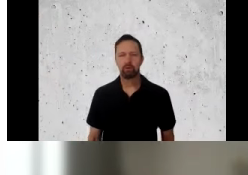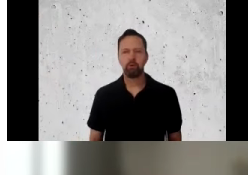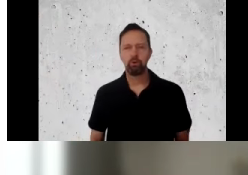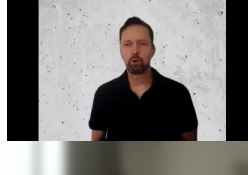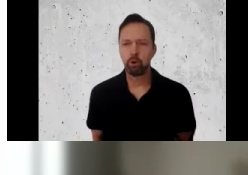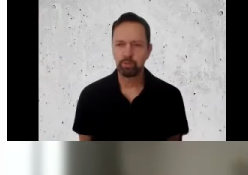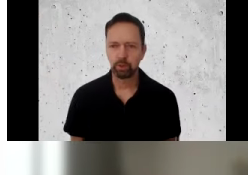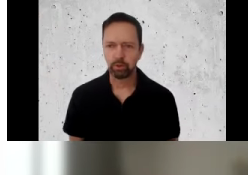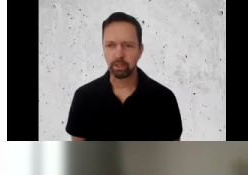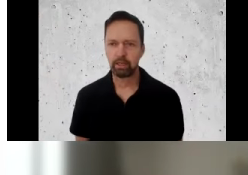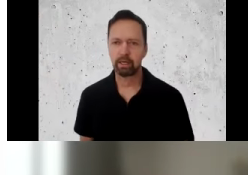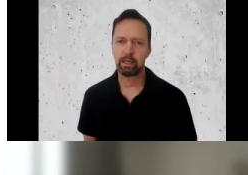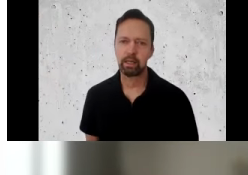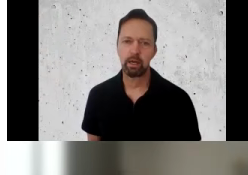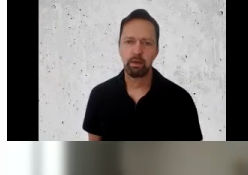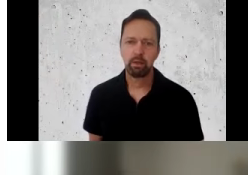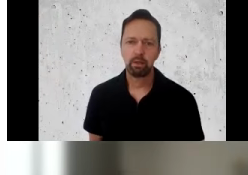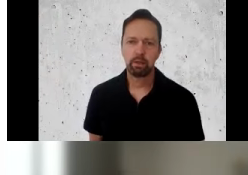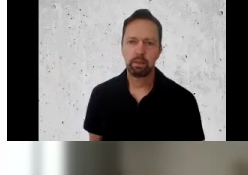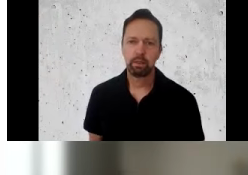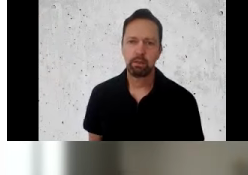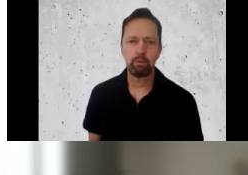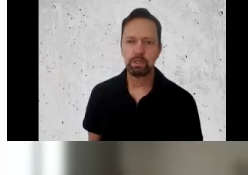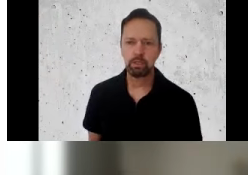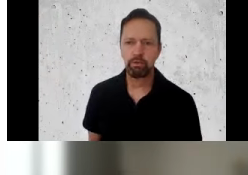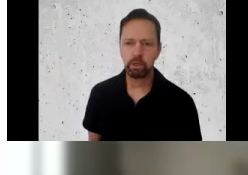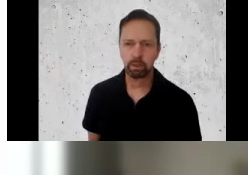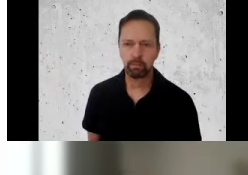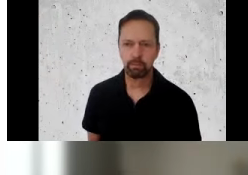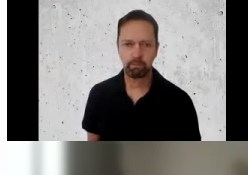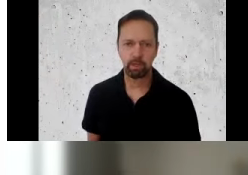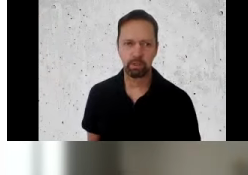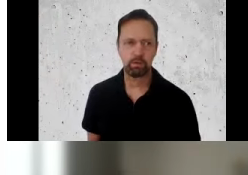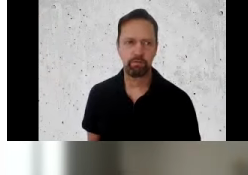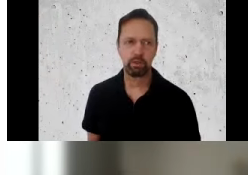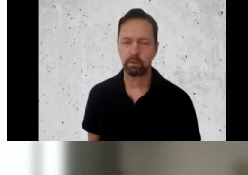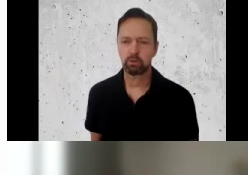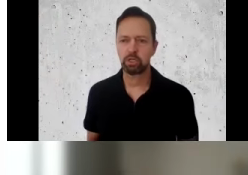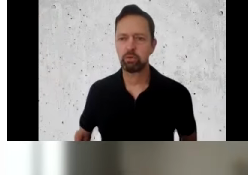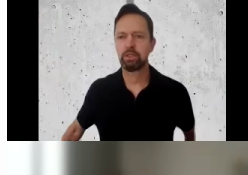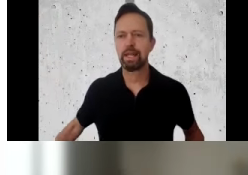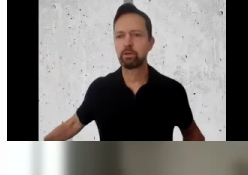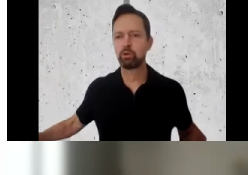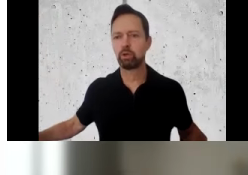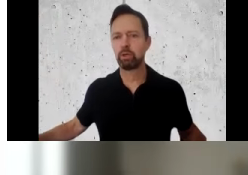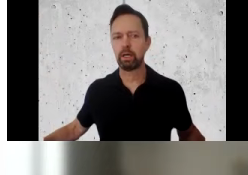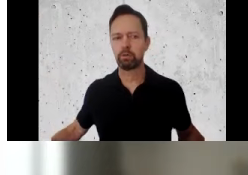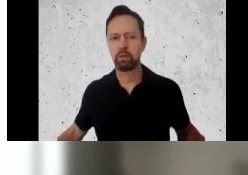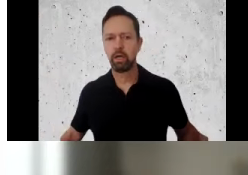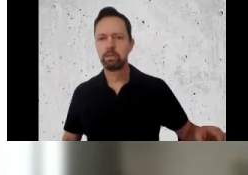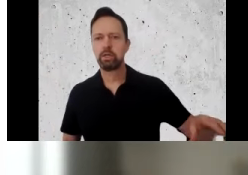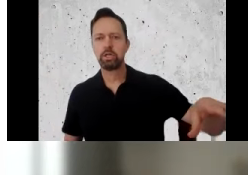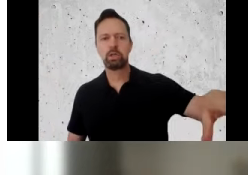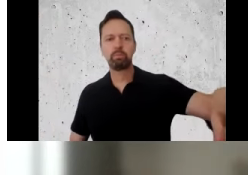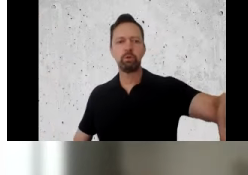é o que o Coles botou, aquela ideia. Não existe firma. Não existe firma. Só existe um nexo de